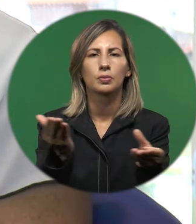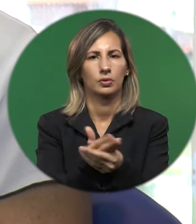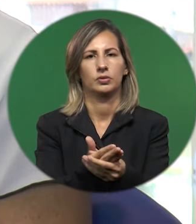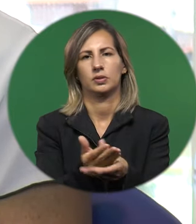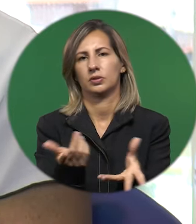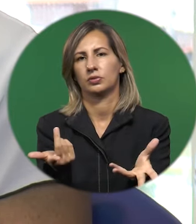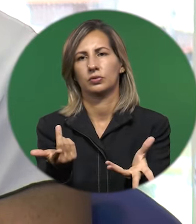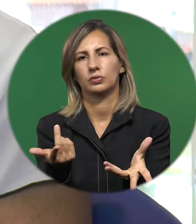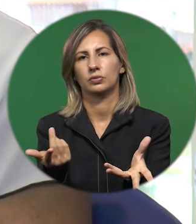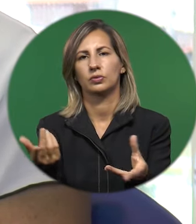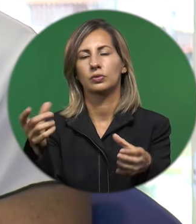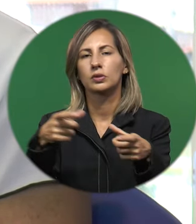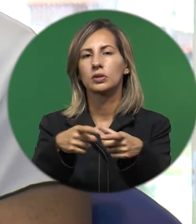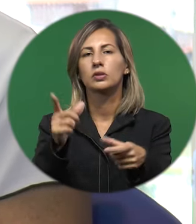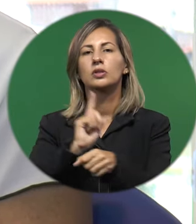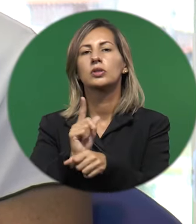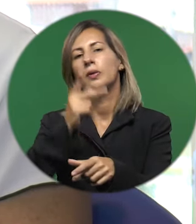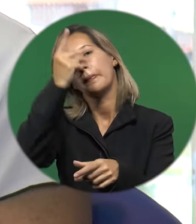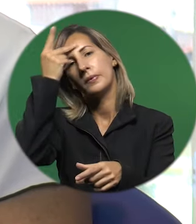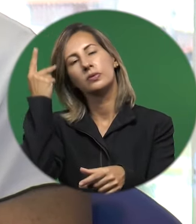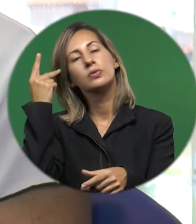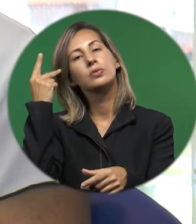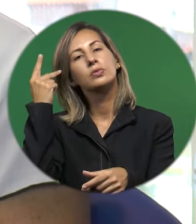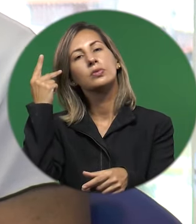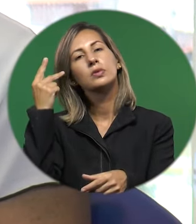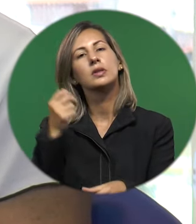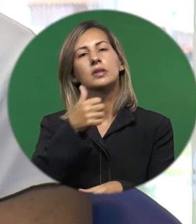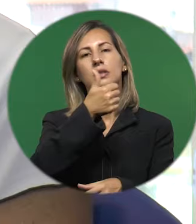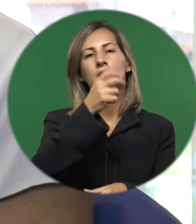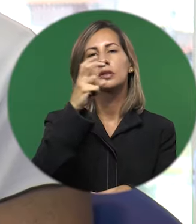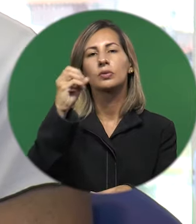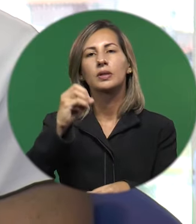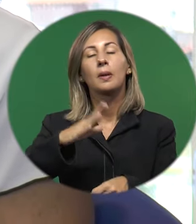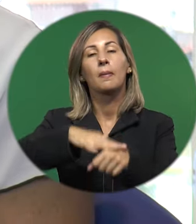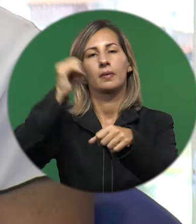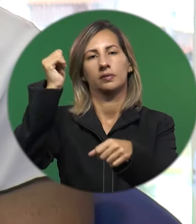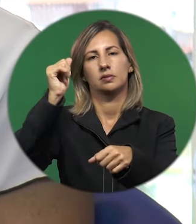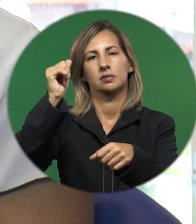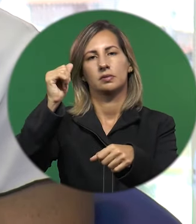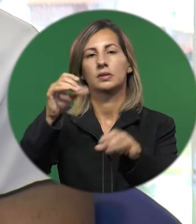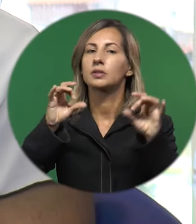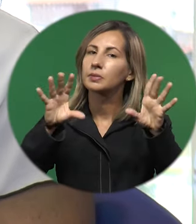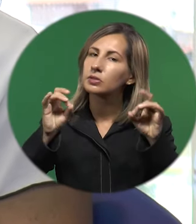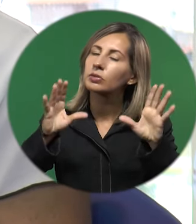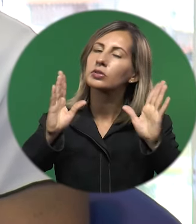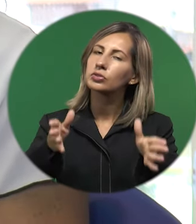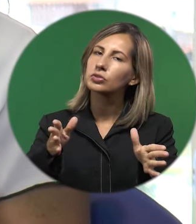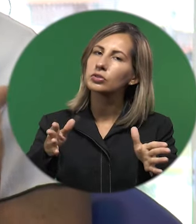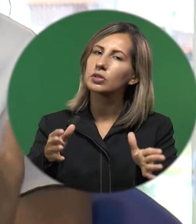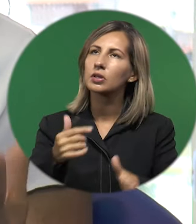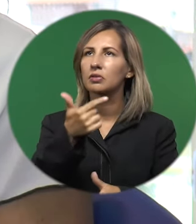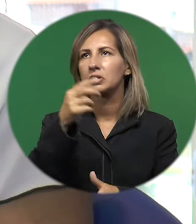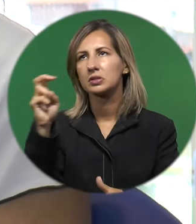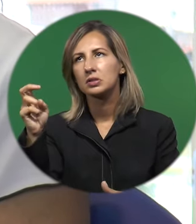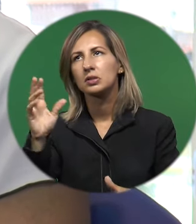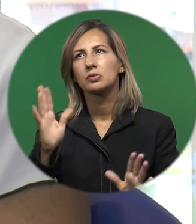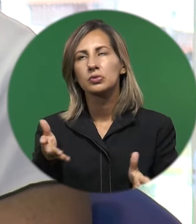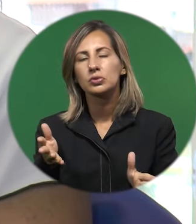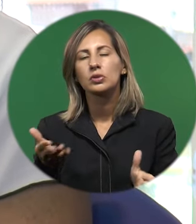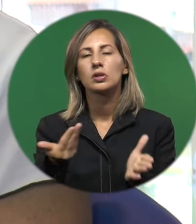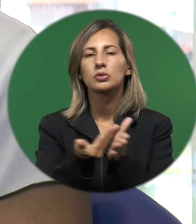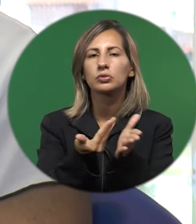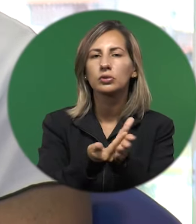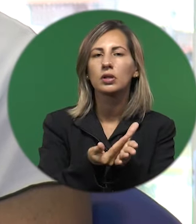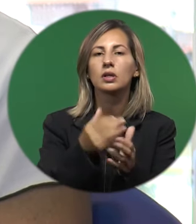processos de trabalho dentro da área de gestão de pessoas, mais de 150. Mas especialmente já foram revisados uns